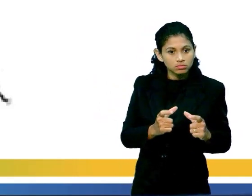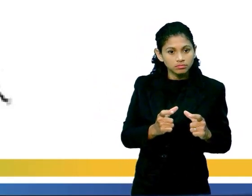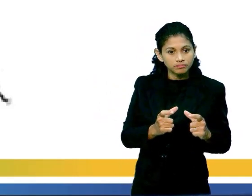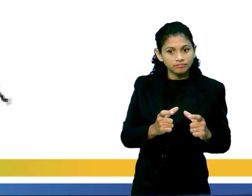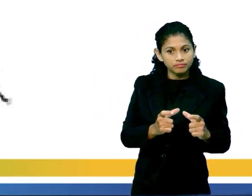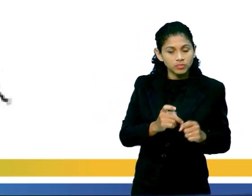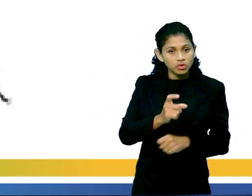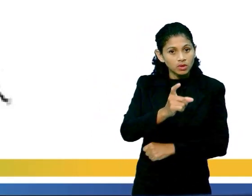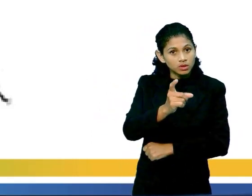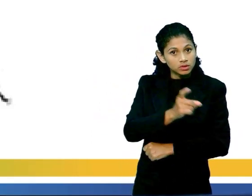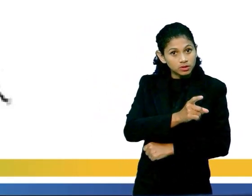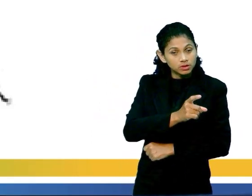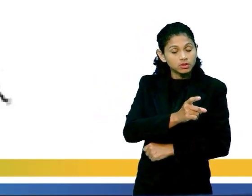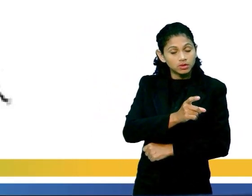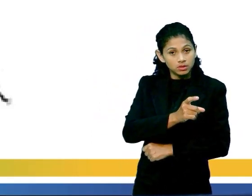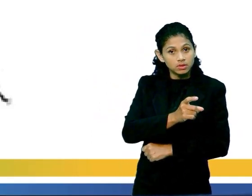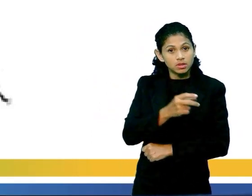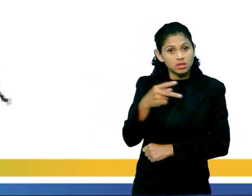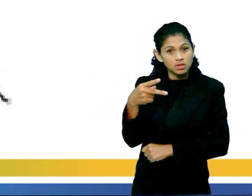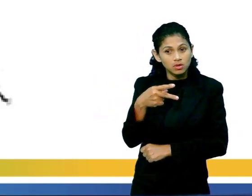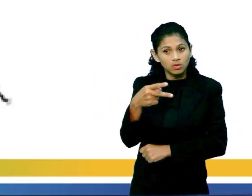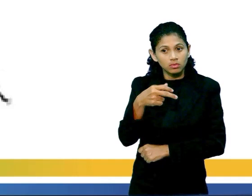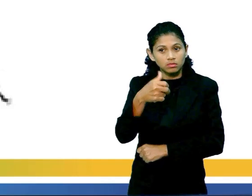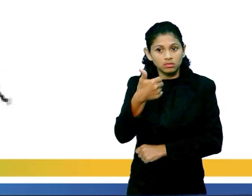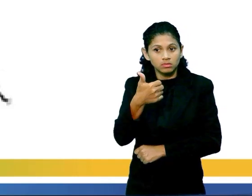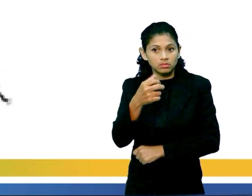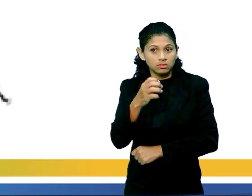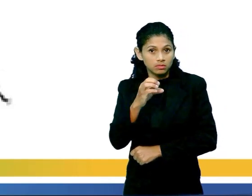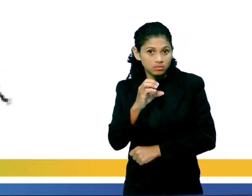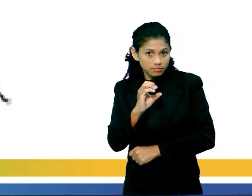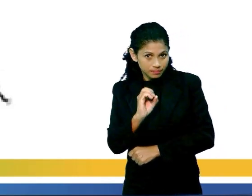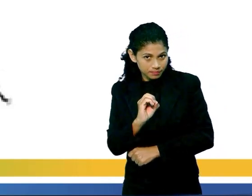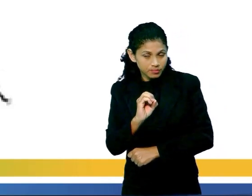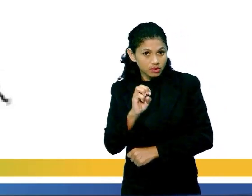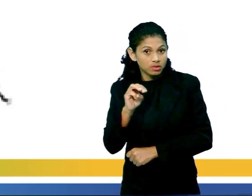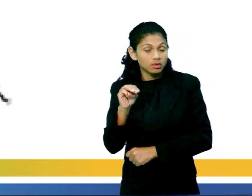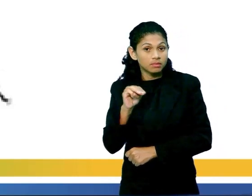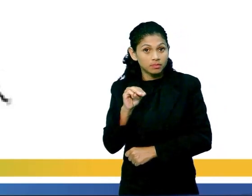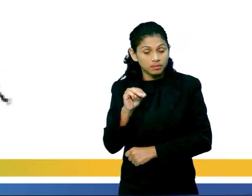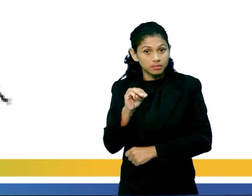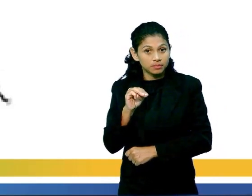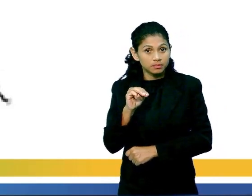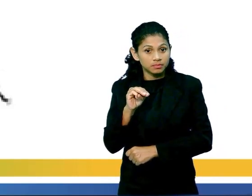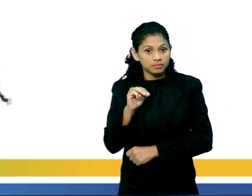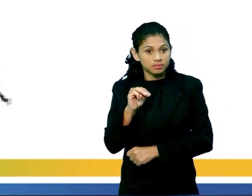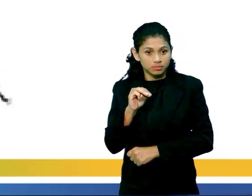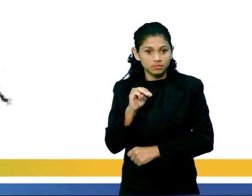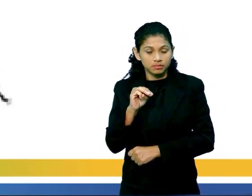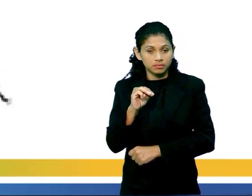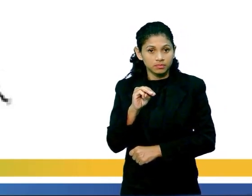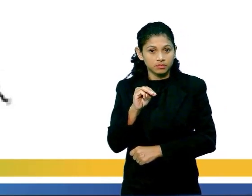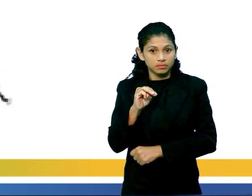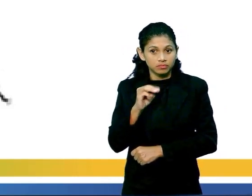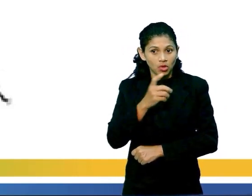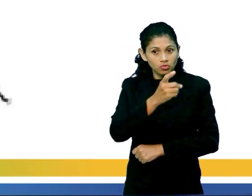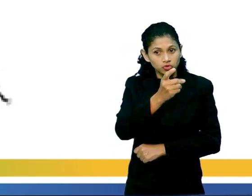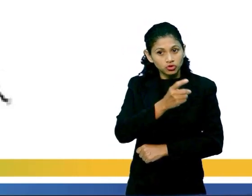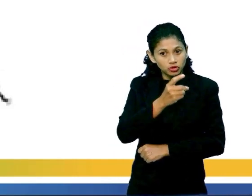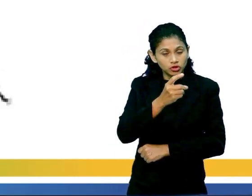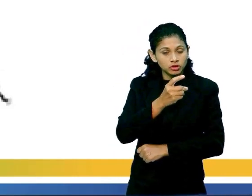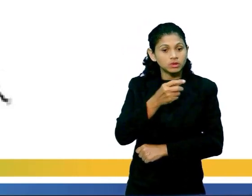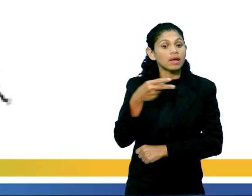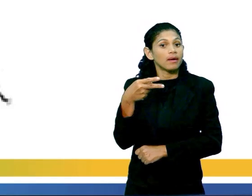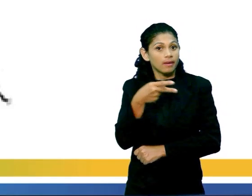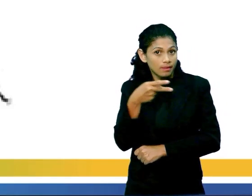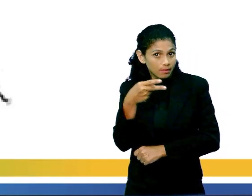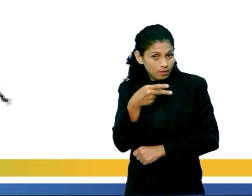x igual a 150 e y igual a 0. O canhão. E ele faz uma curva